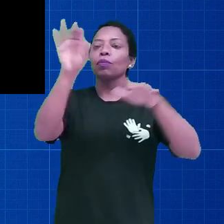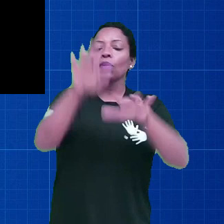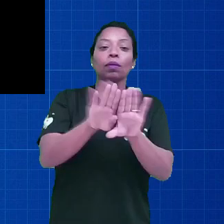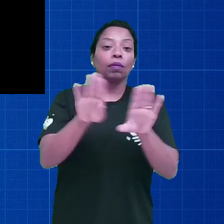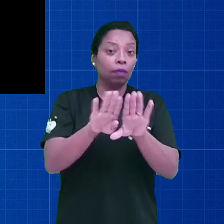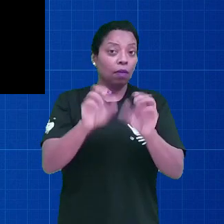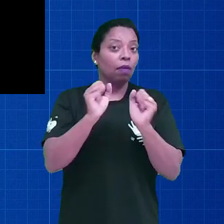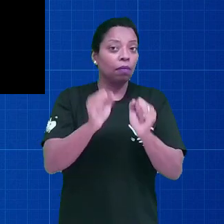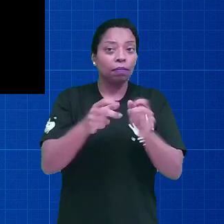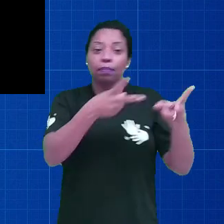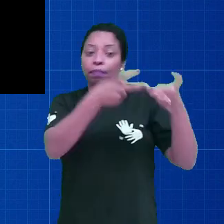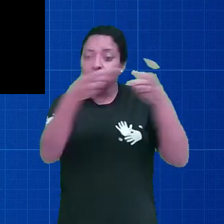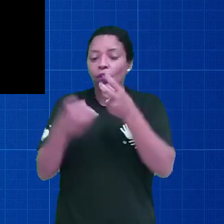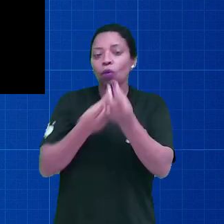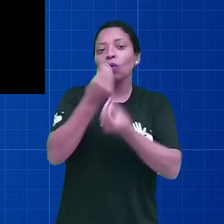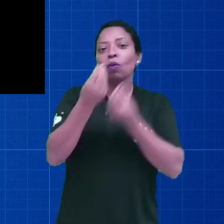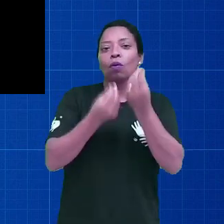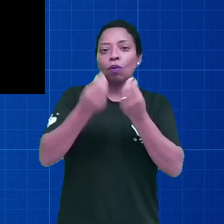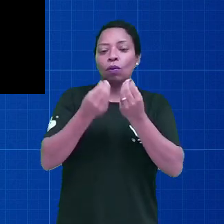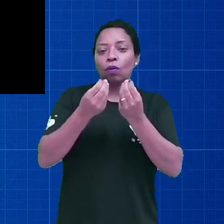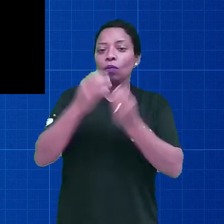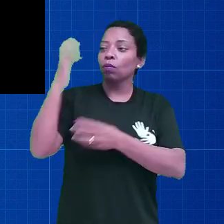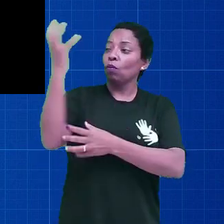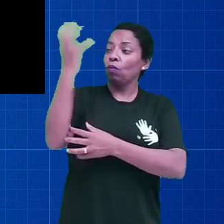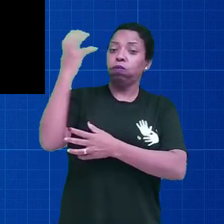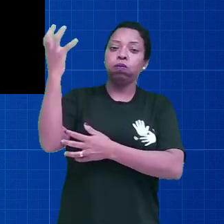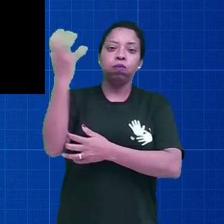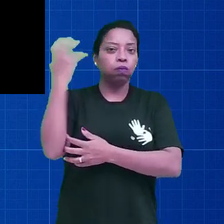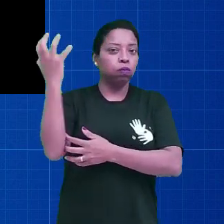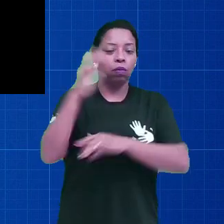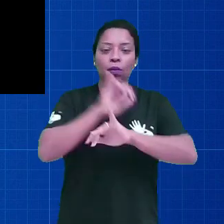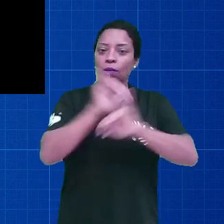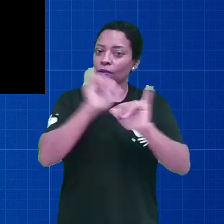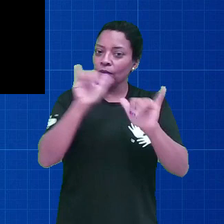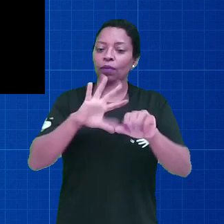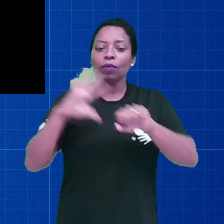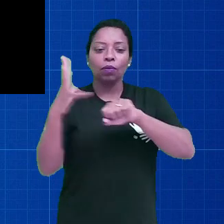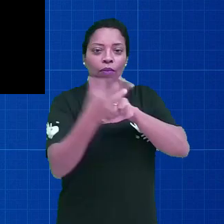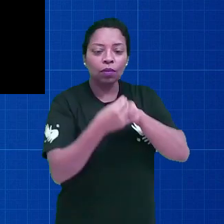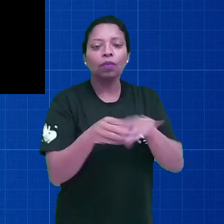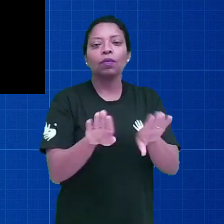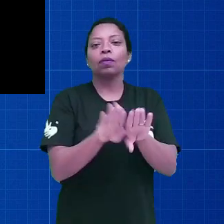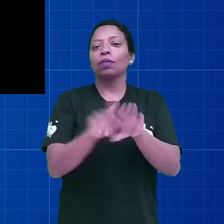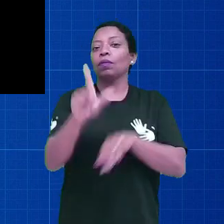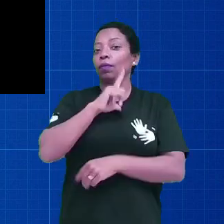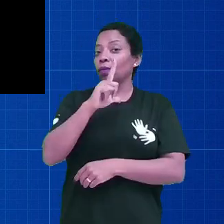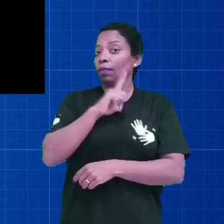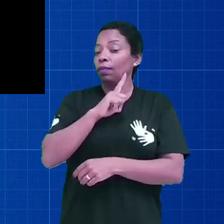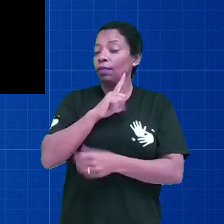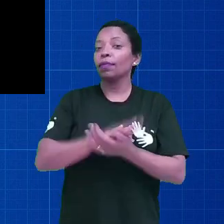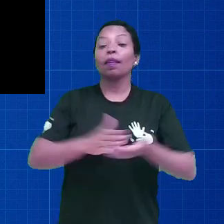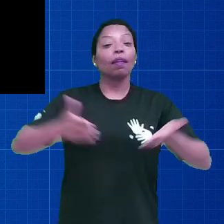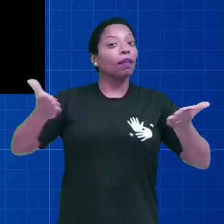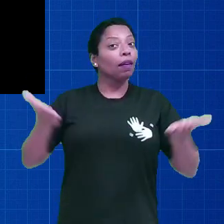colocadas na região equatorial e depois são buscadas lá na região dos polos. E, atualmente, nós